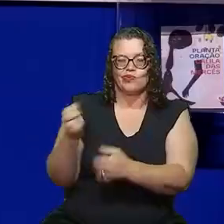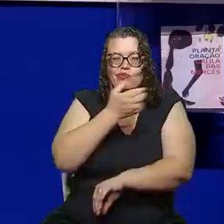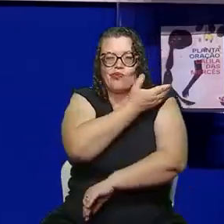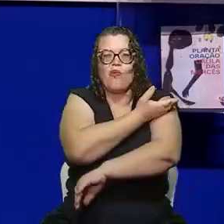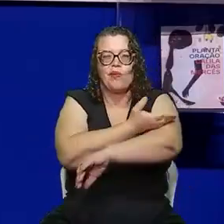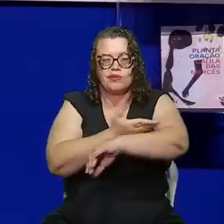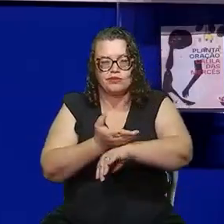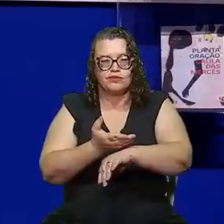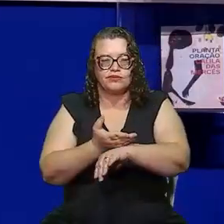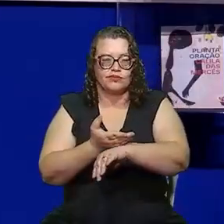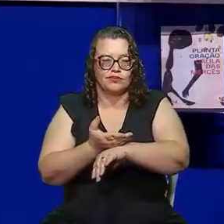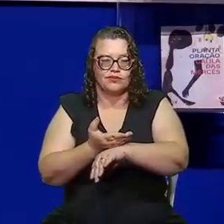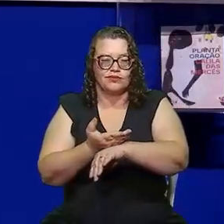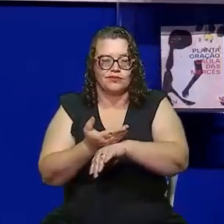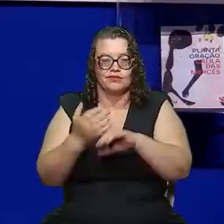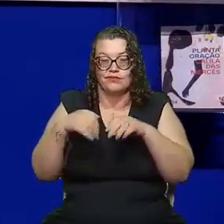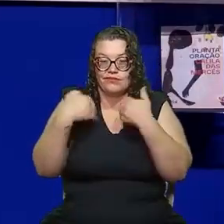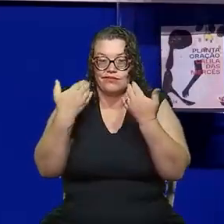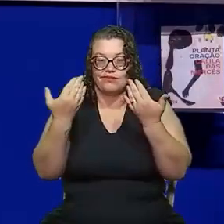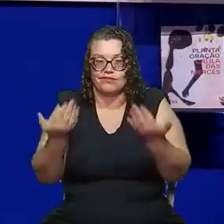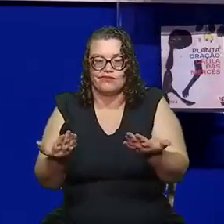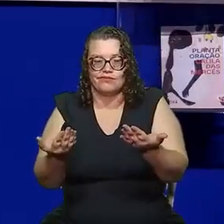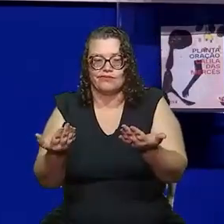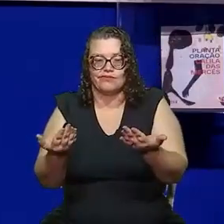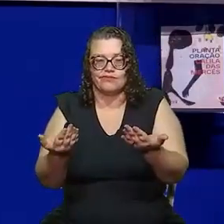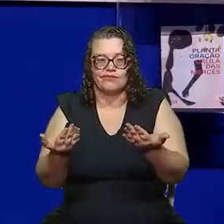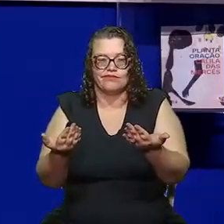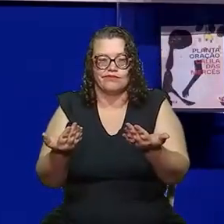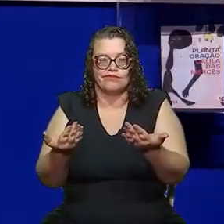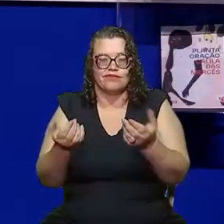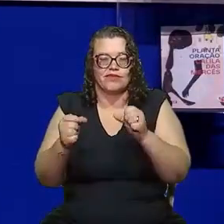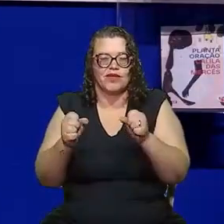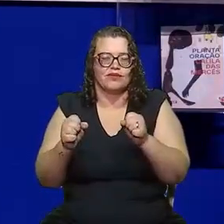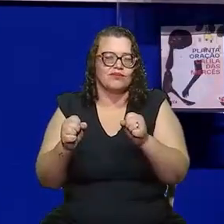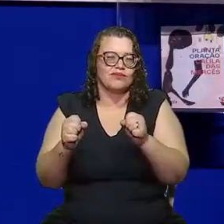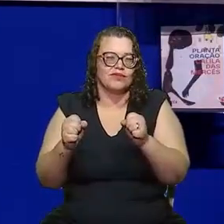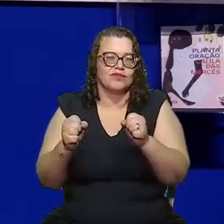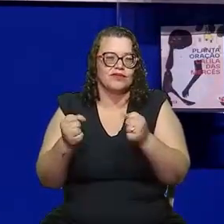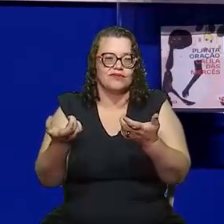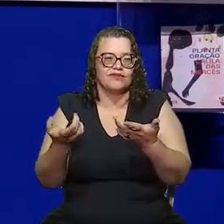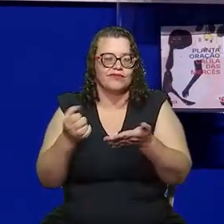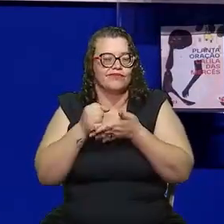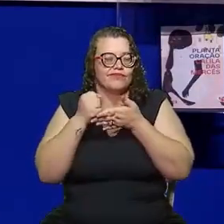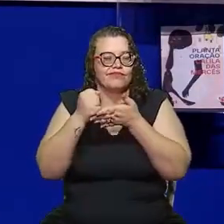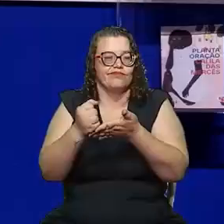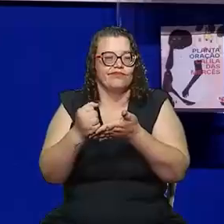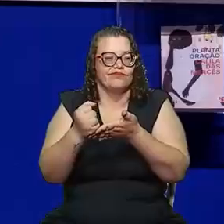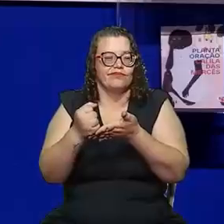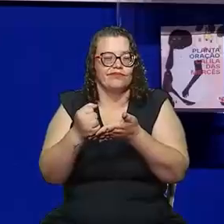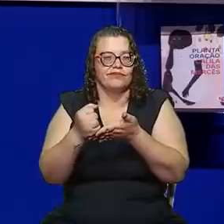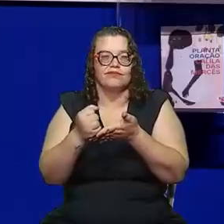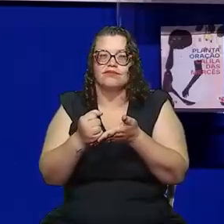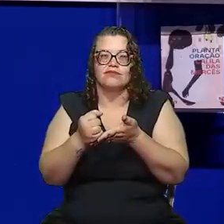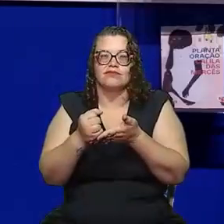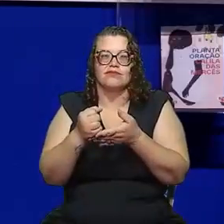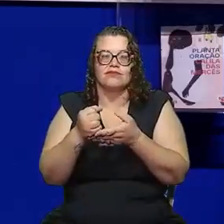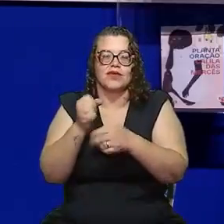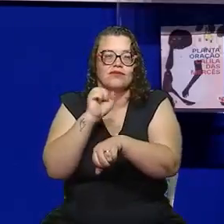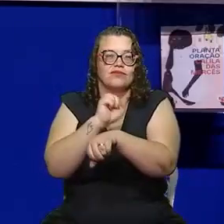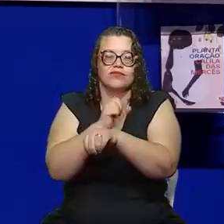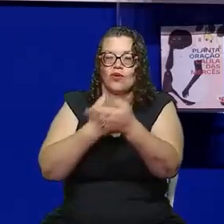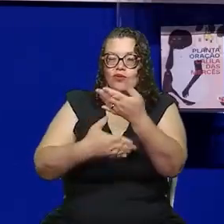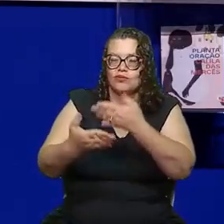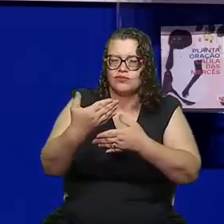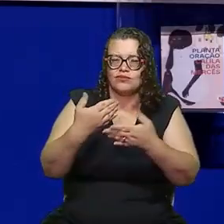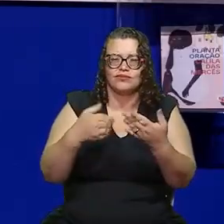bem intencionada ali, né? Mas aí eu tive que intervir, assim, dizer, sabe, gente, a